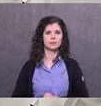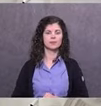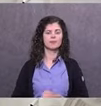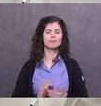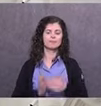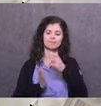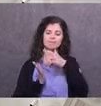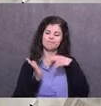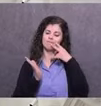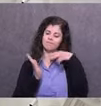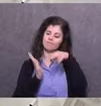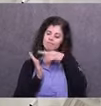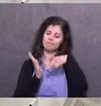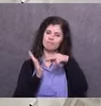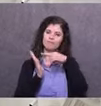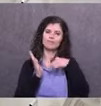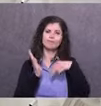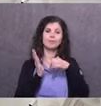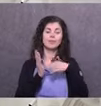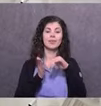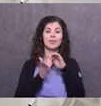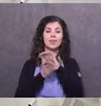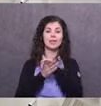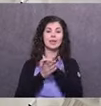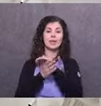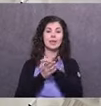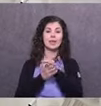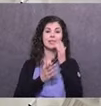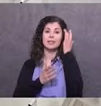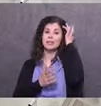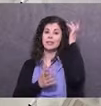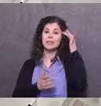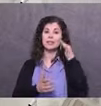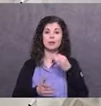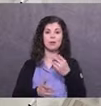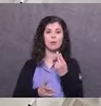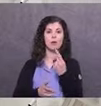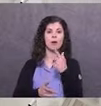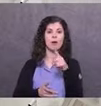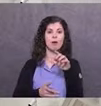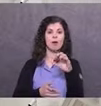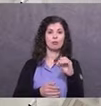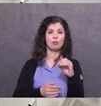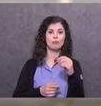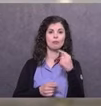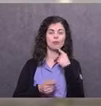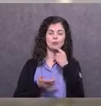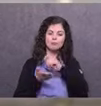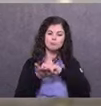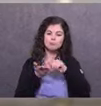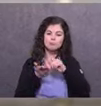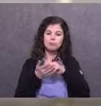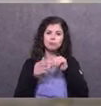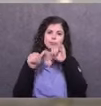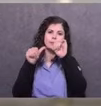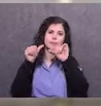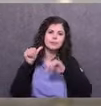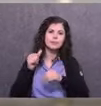Leitura da Epístola do Apóstolo São Paulo aos Filipenses.